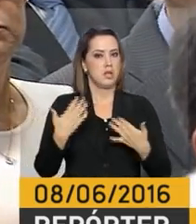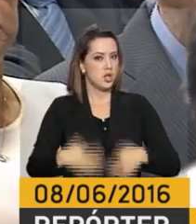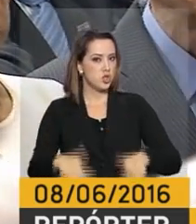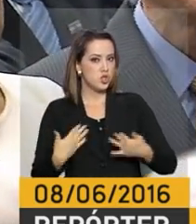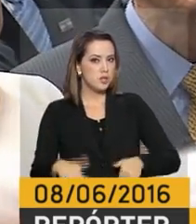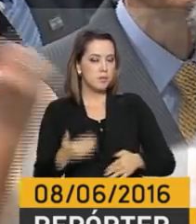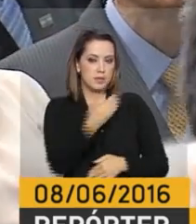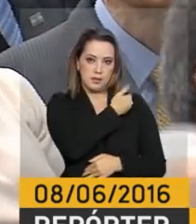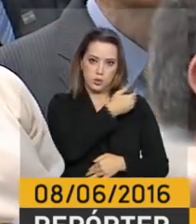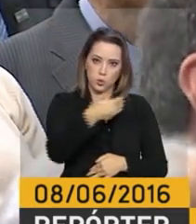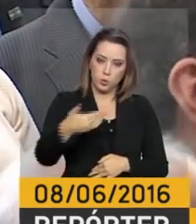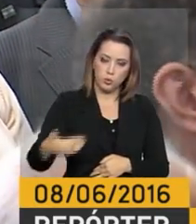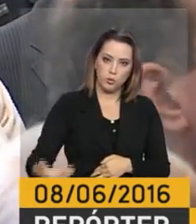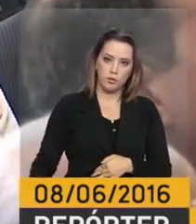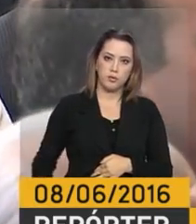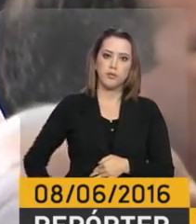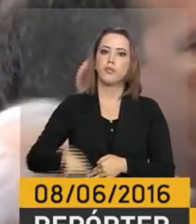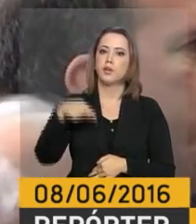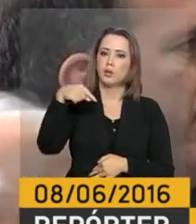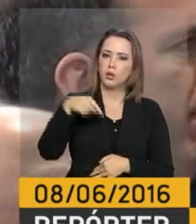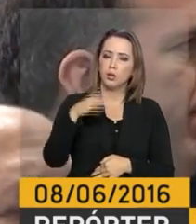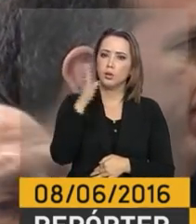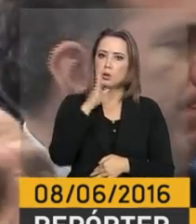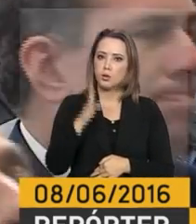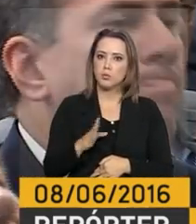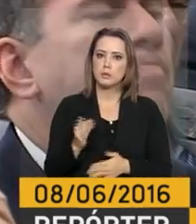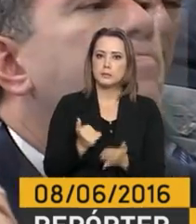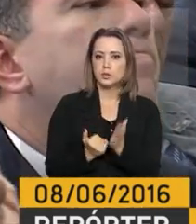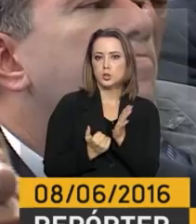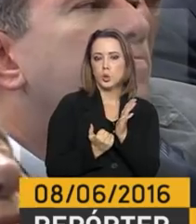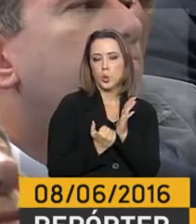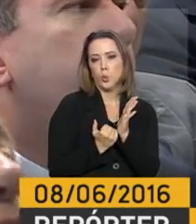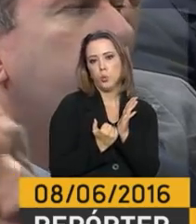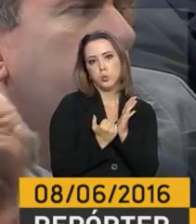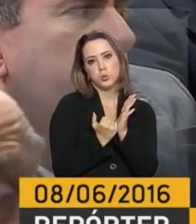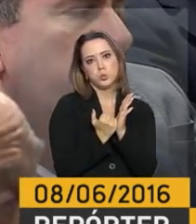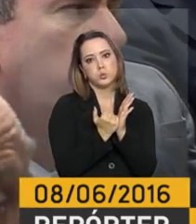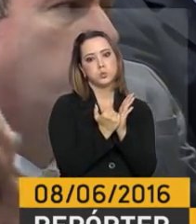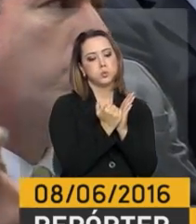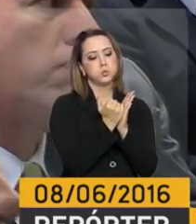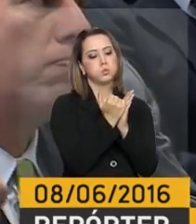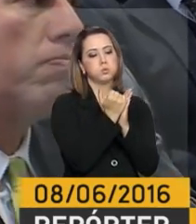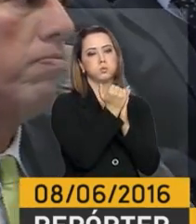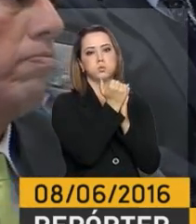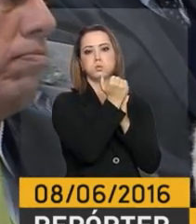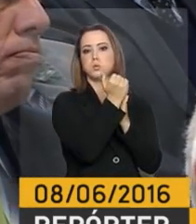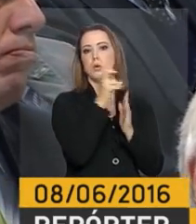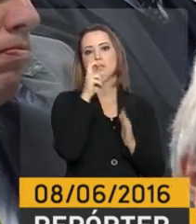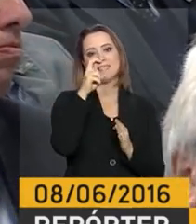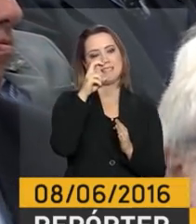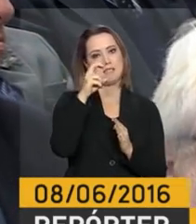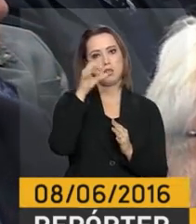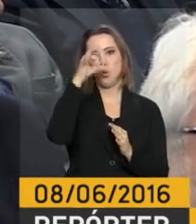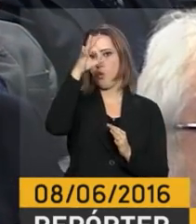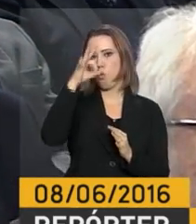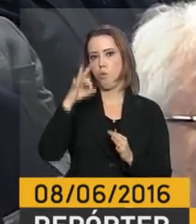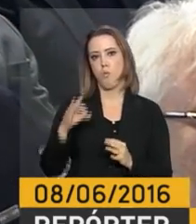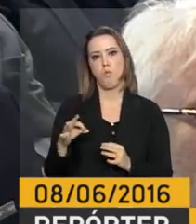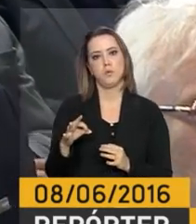Brasil primárias do governo cresceram mais ao mais de 5%